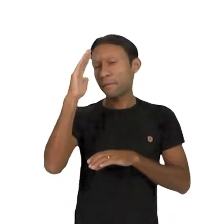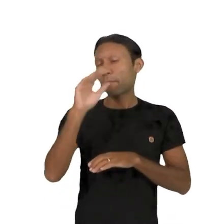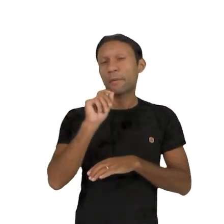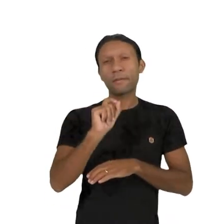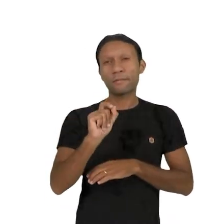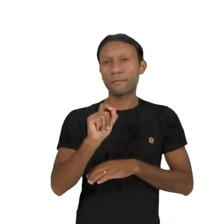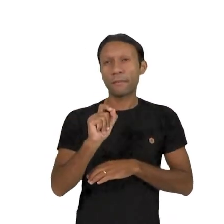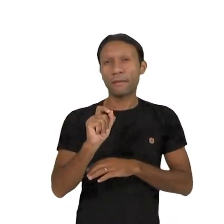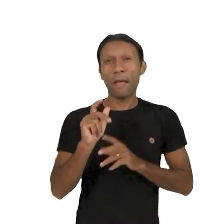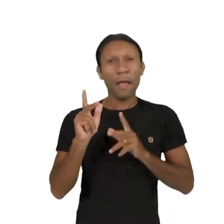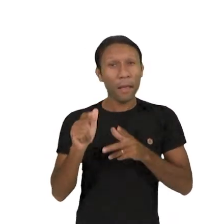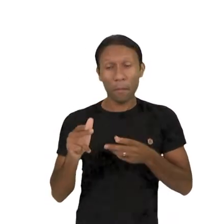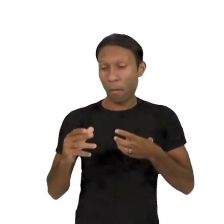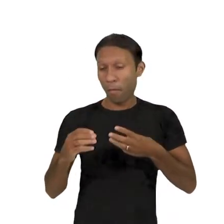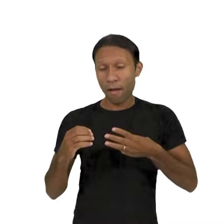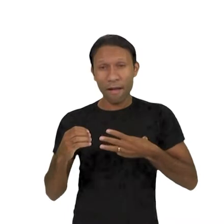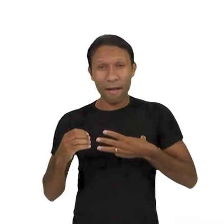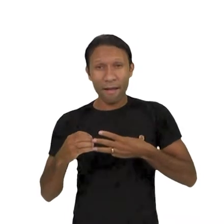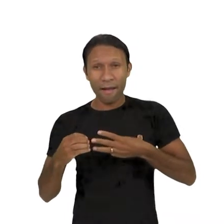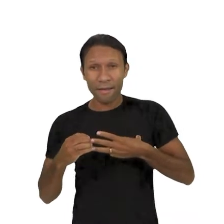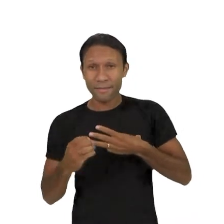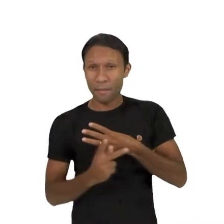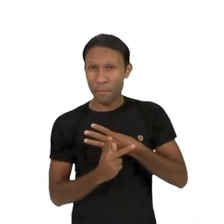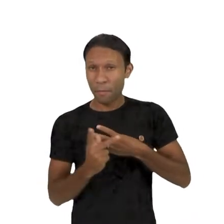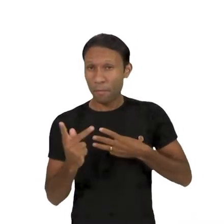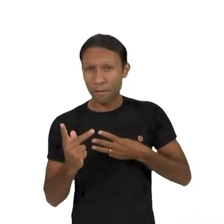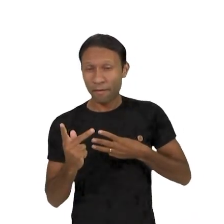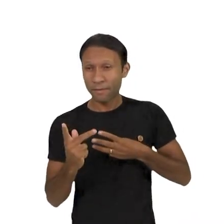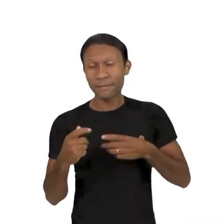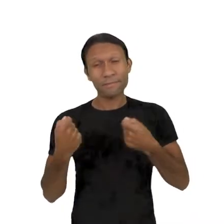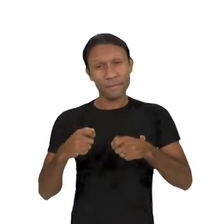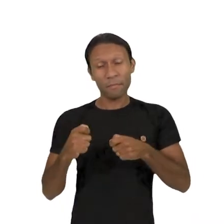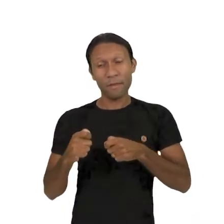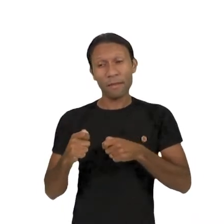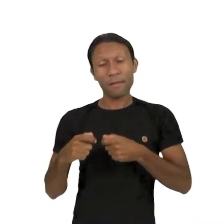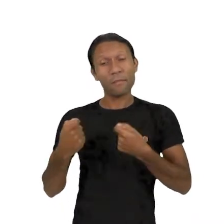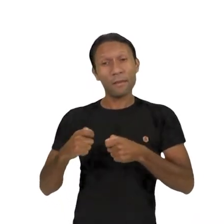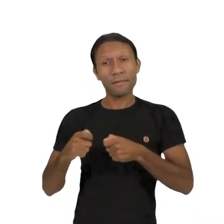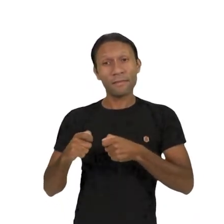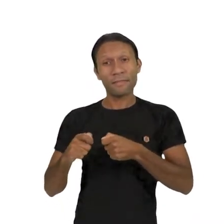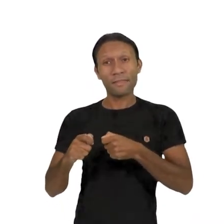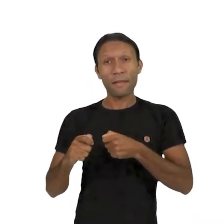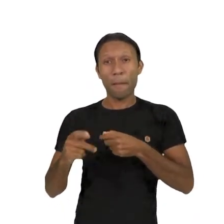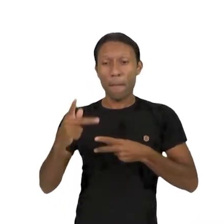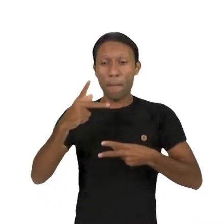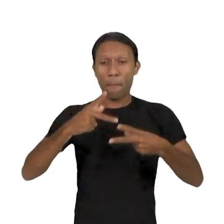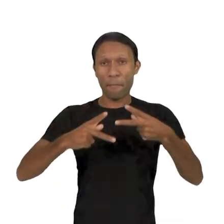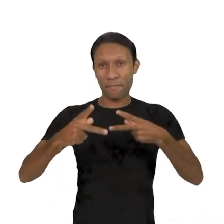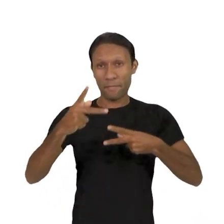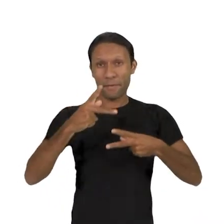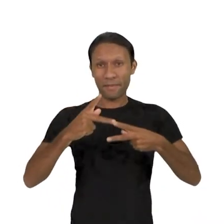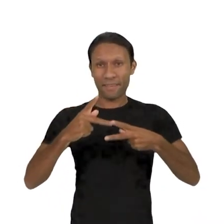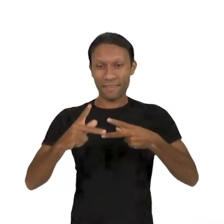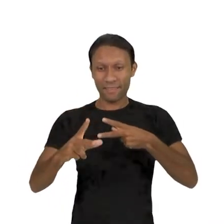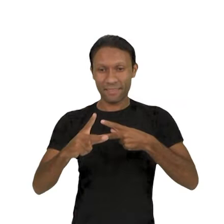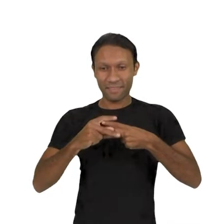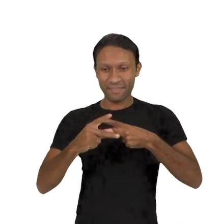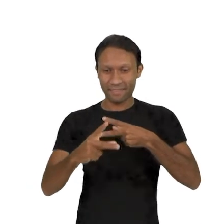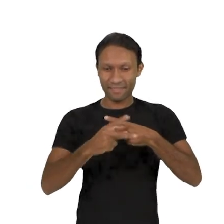porque, assim como a célula eucarionte também precisa de proteínas. E como os ribossomos